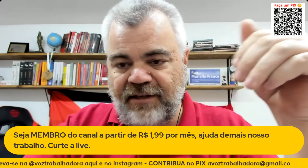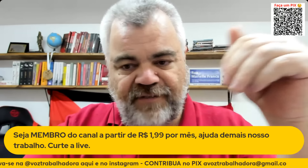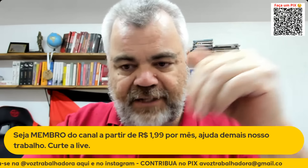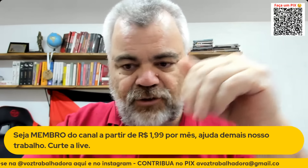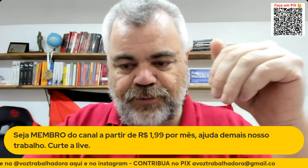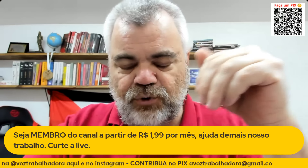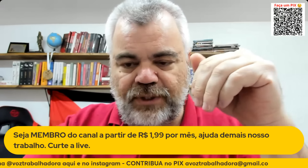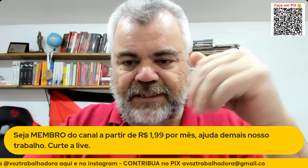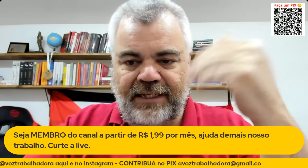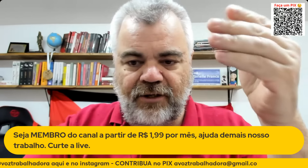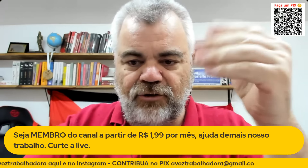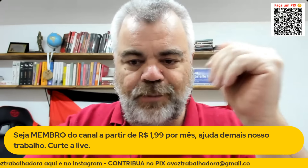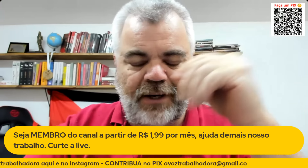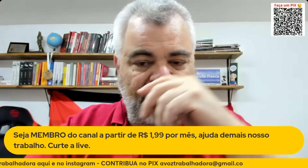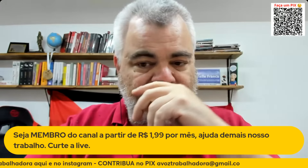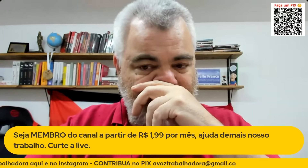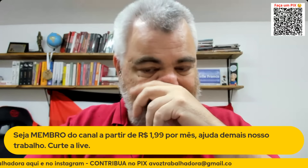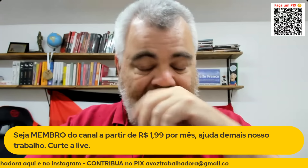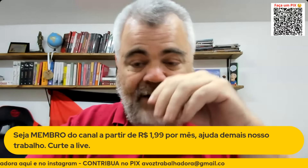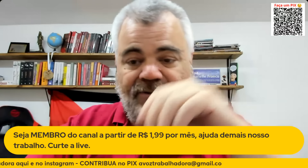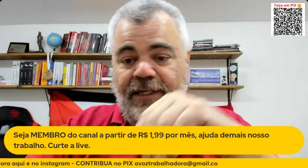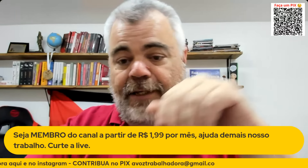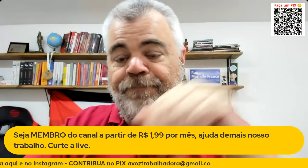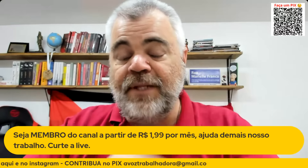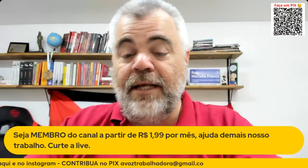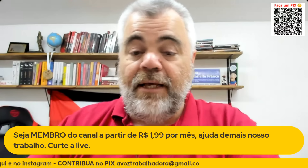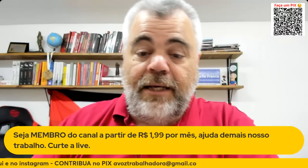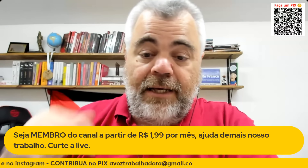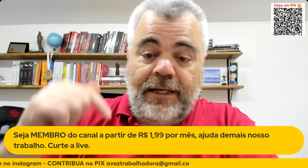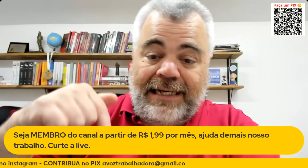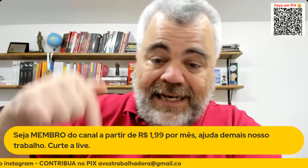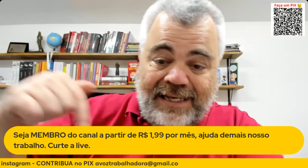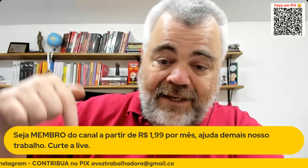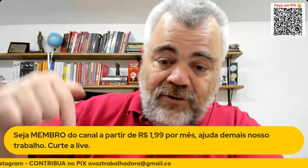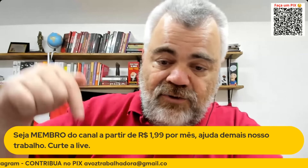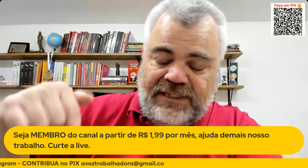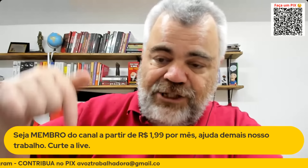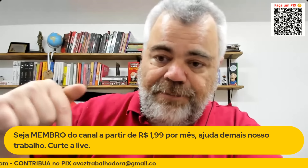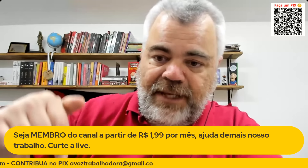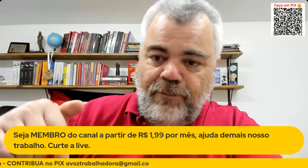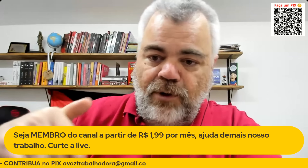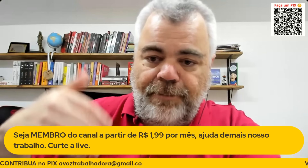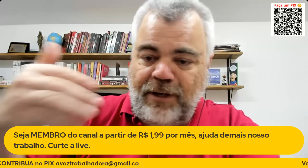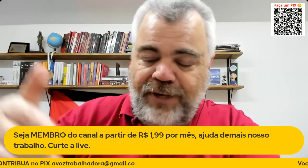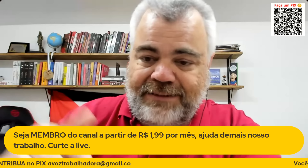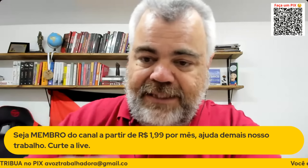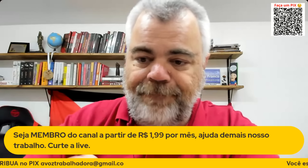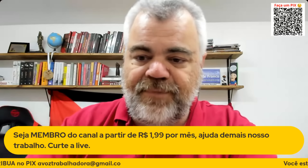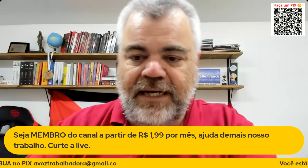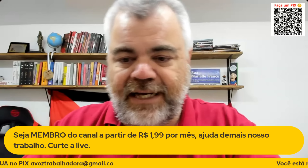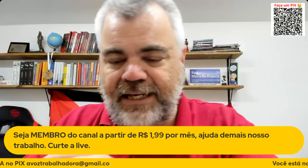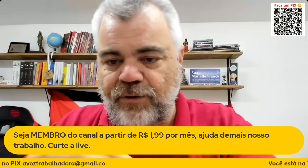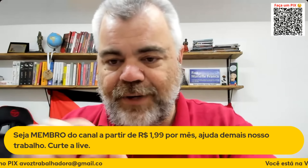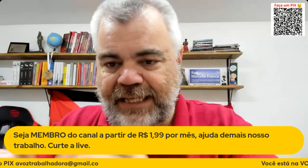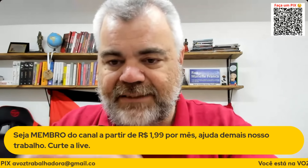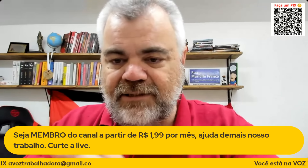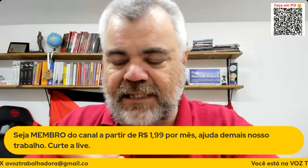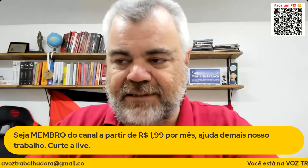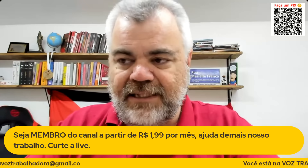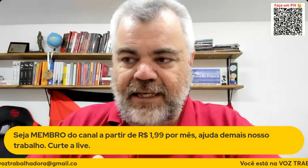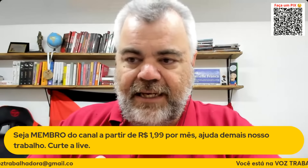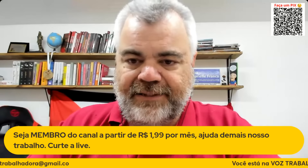tem tem várias opções ali tem outros pacotes mais caros ali eh clica aqui não seja membro ó para conhecer clica ali